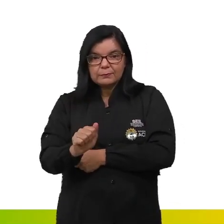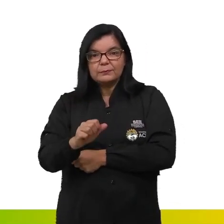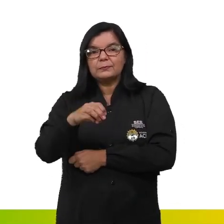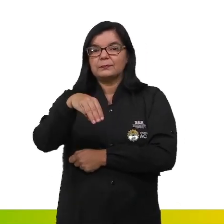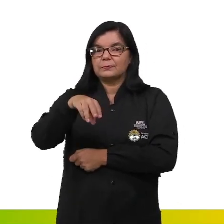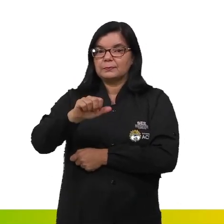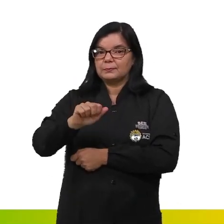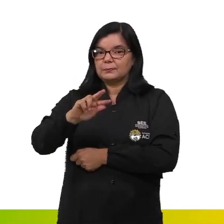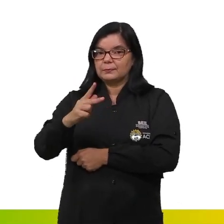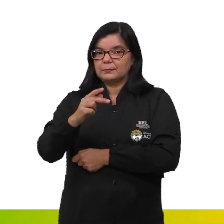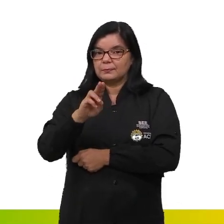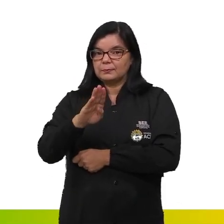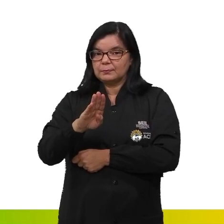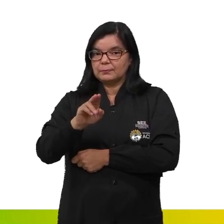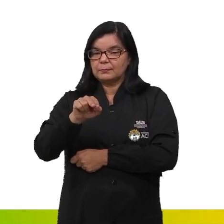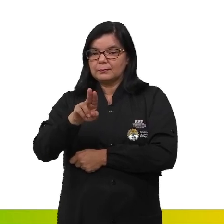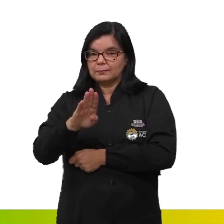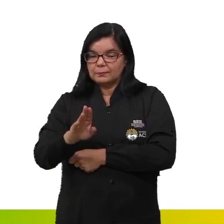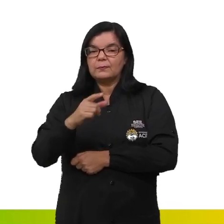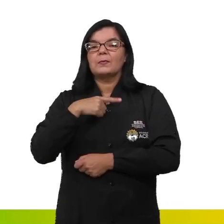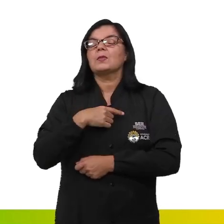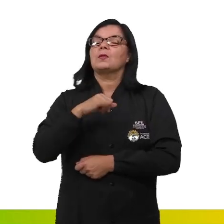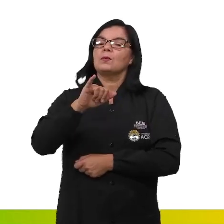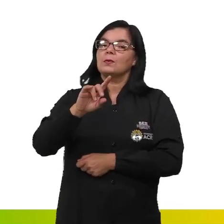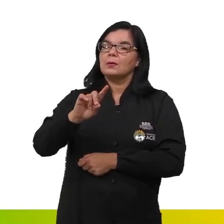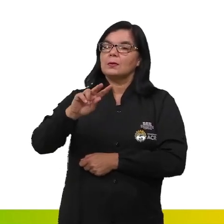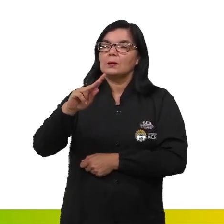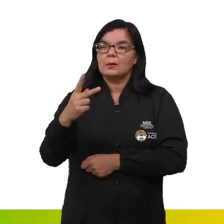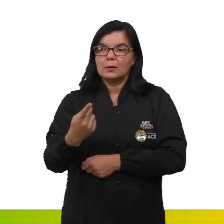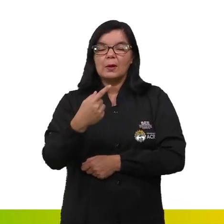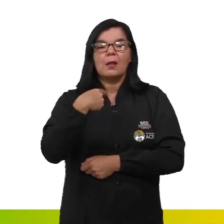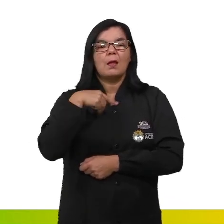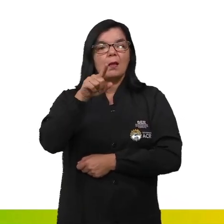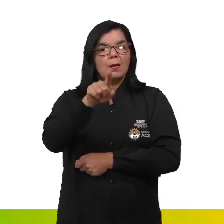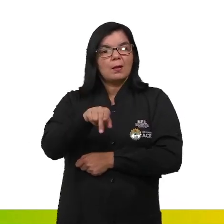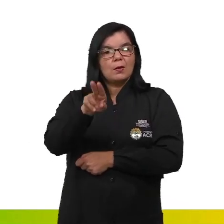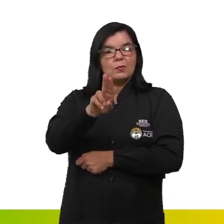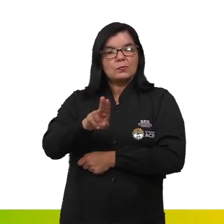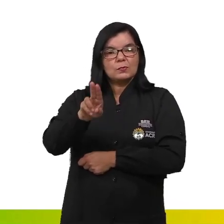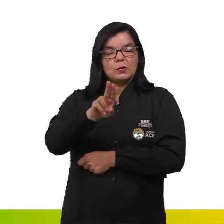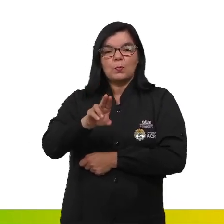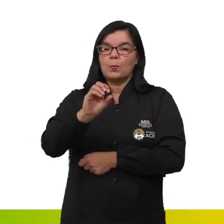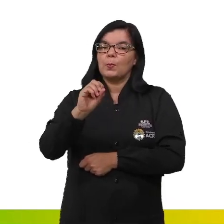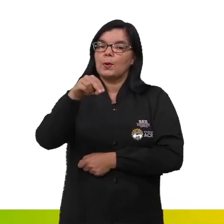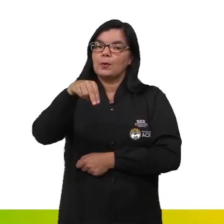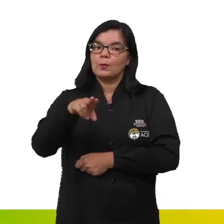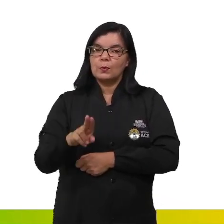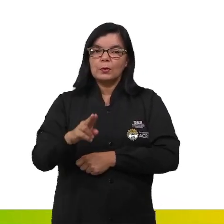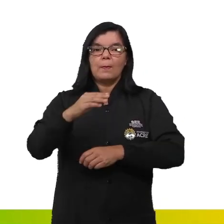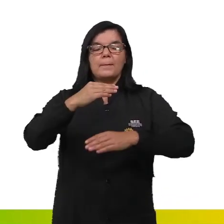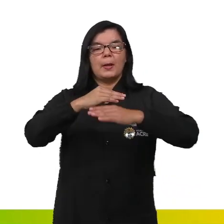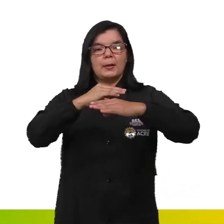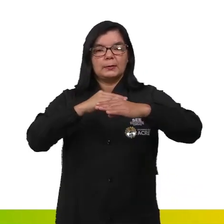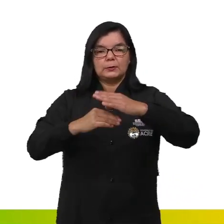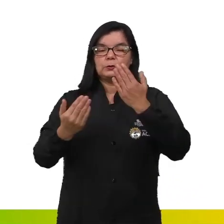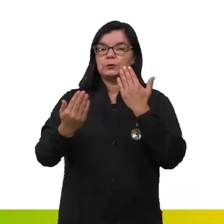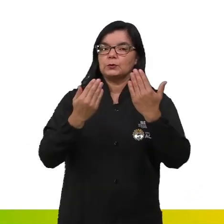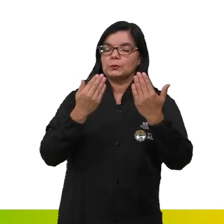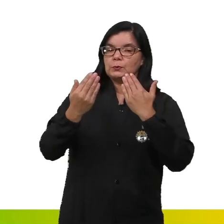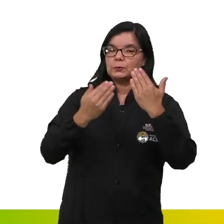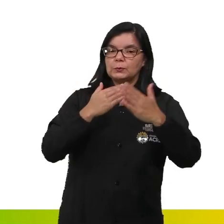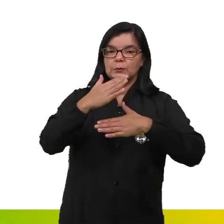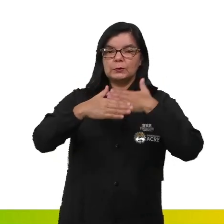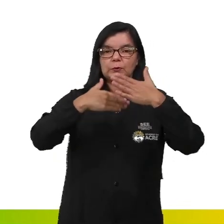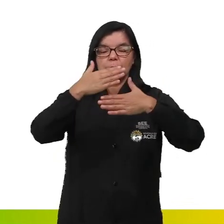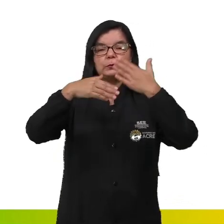Mahbub. O IDH, que é o Índice de Desenvolvimento Humano, ele é utilizado pela ONU para medir de forma comparativa